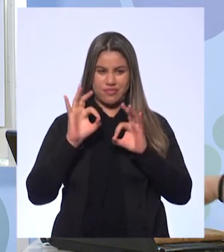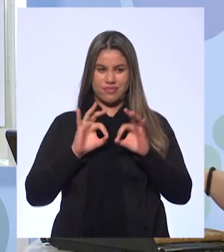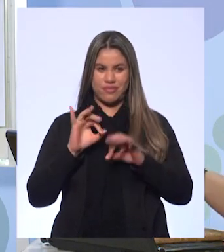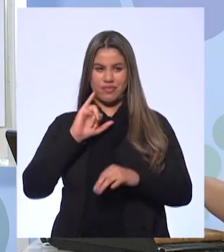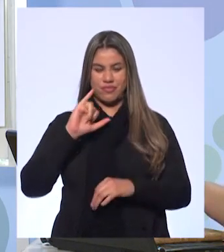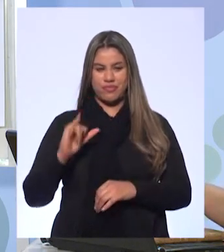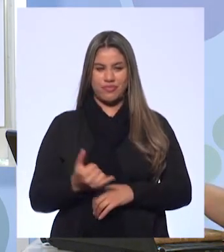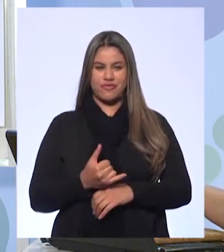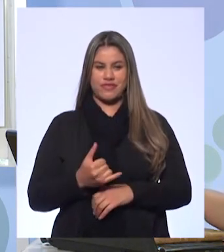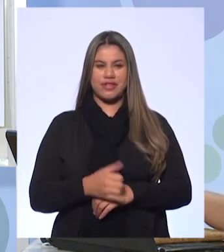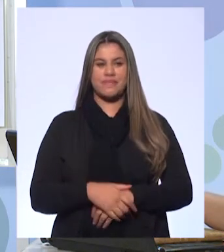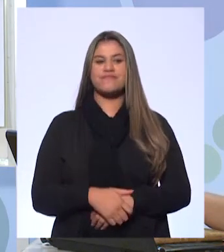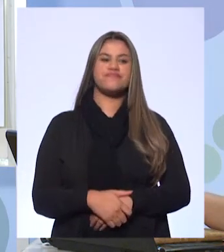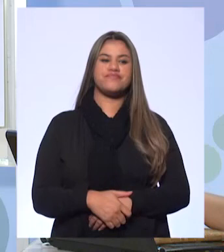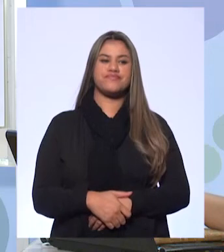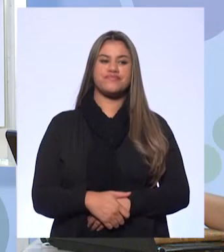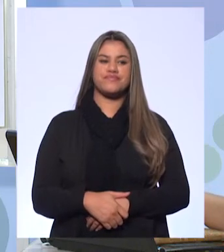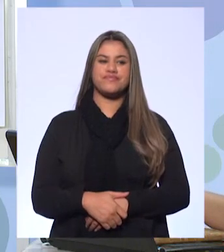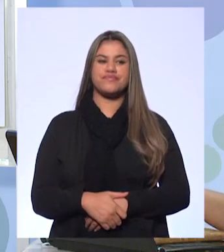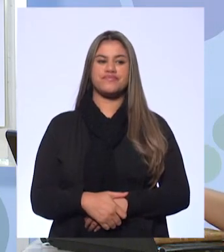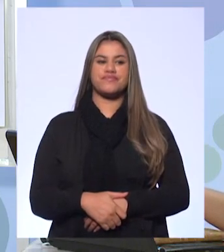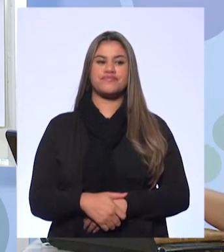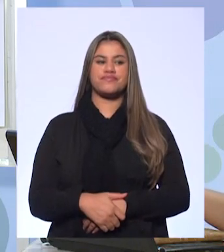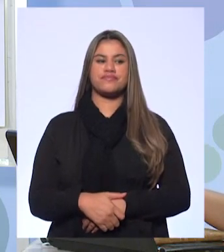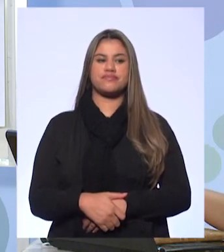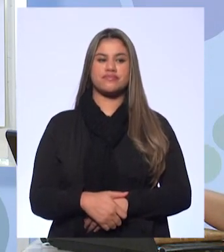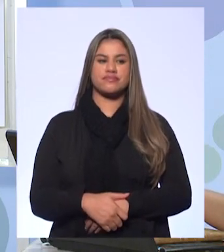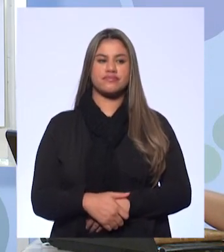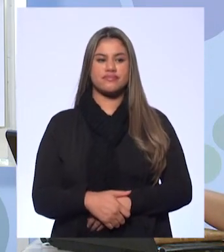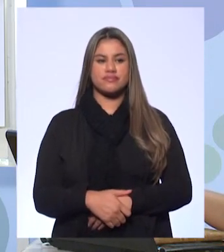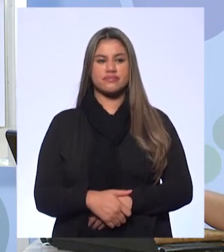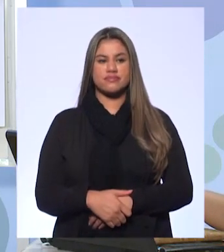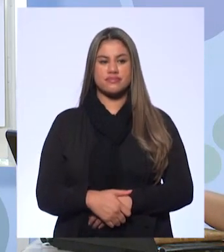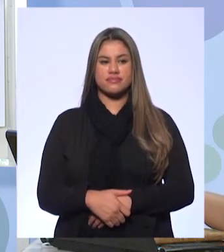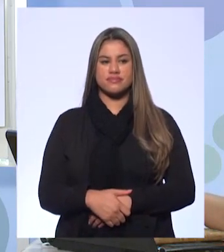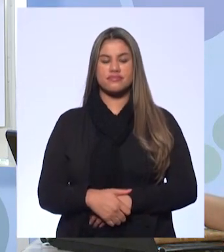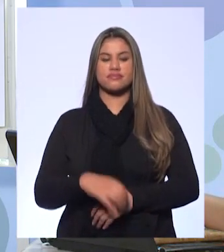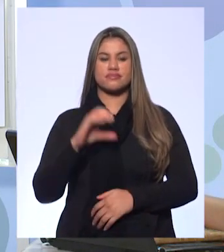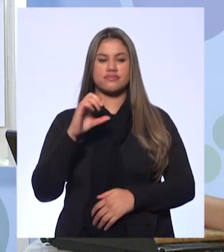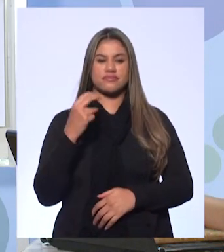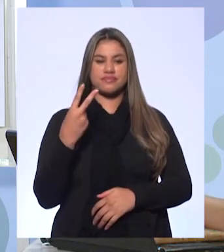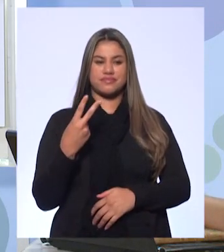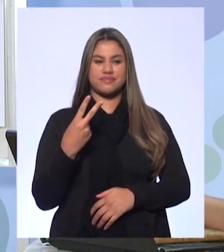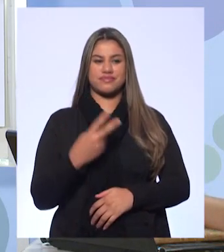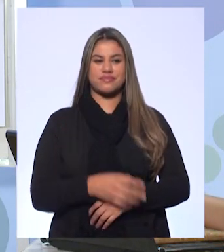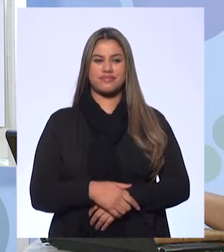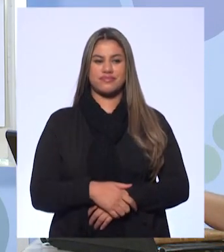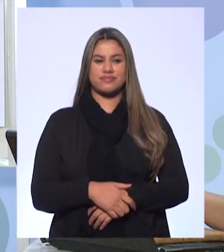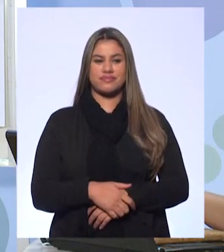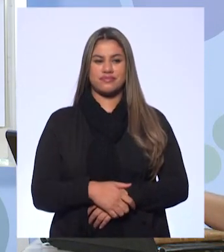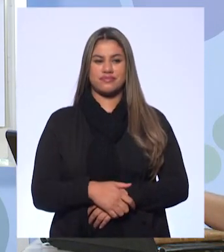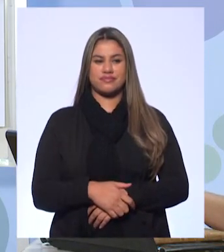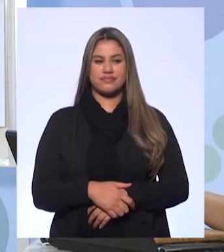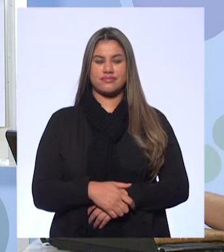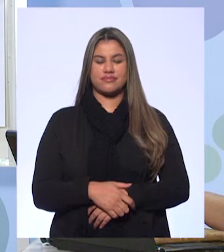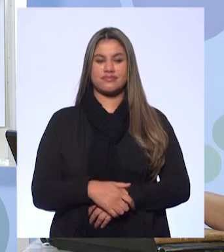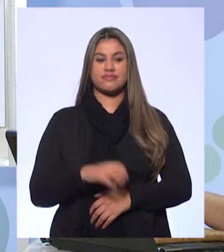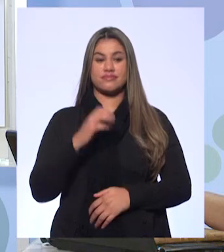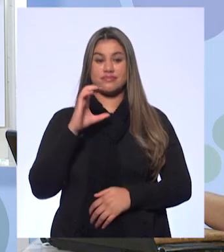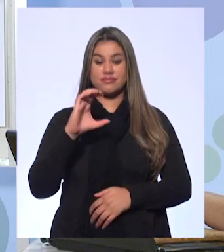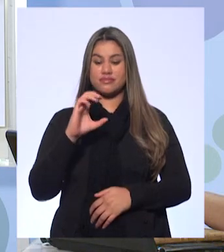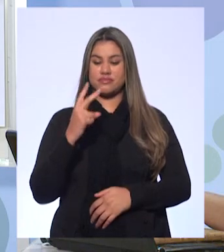Aproveitar. Vamos fazer ali o de C2, H6.